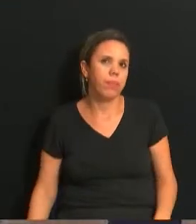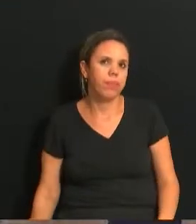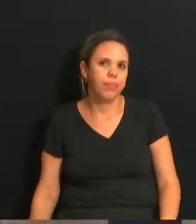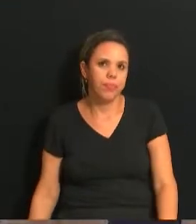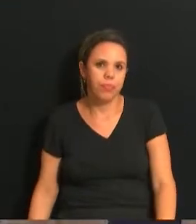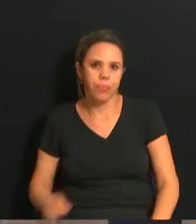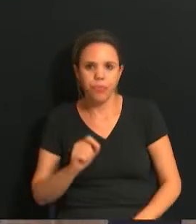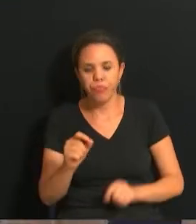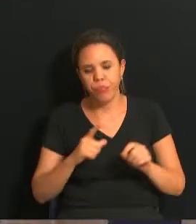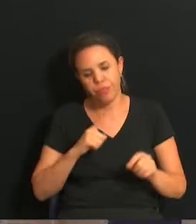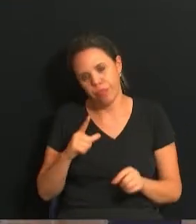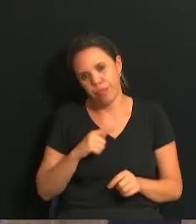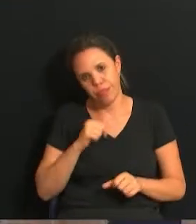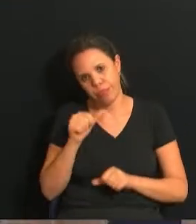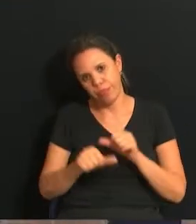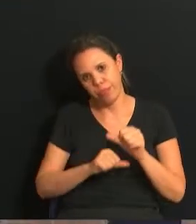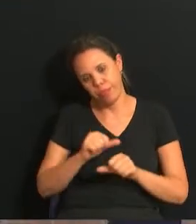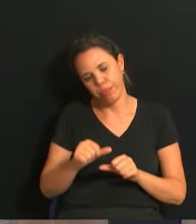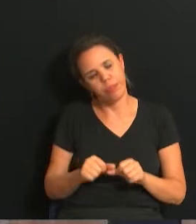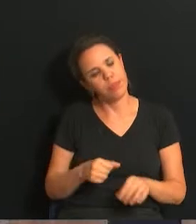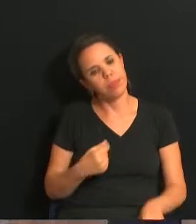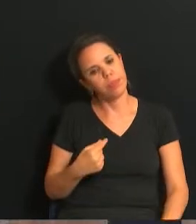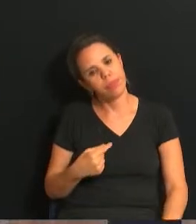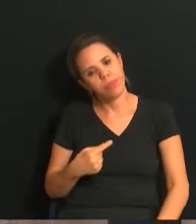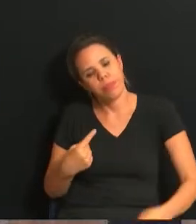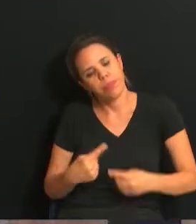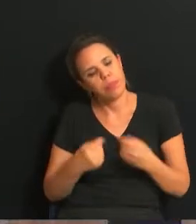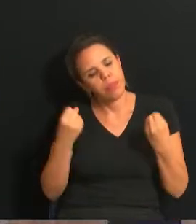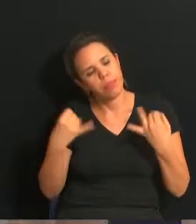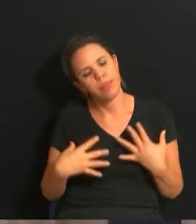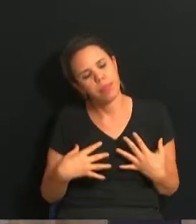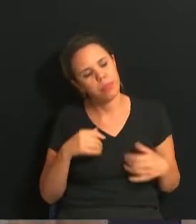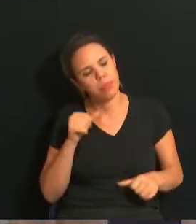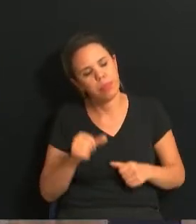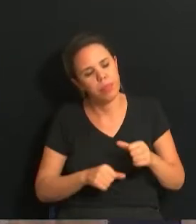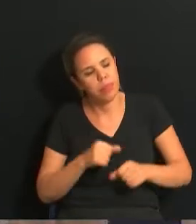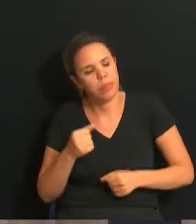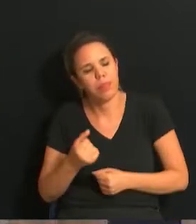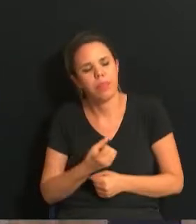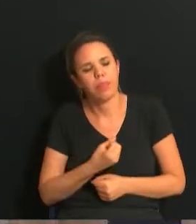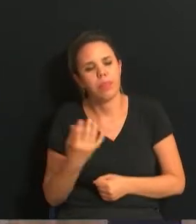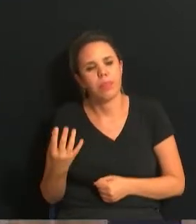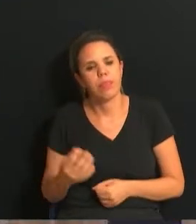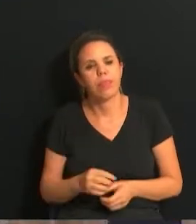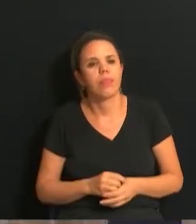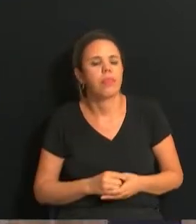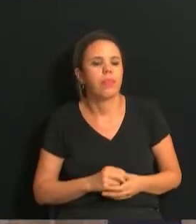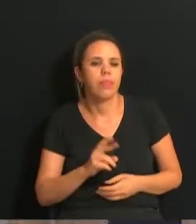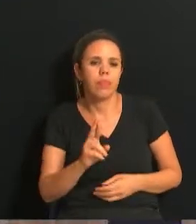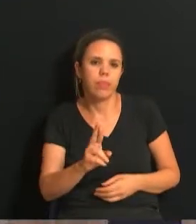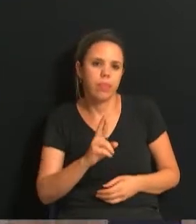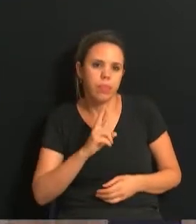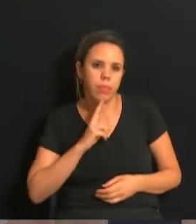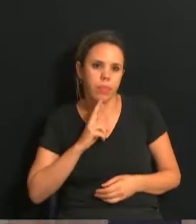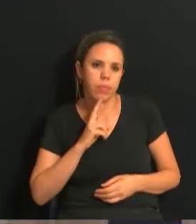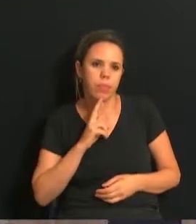que teria sido essa mudança e o que teria justificado essa mudança de fluxo, né? E aí a resposta que